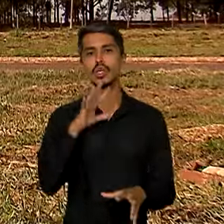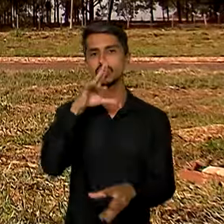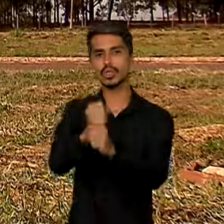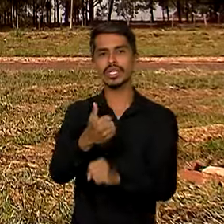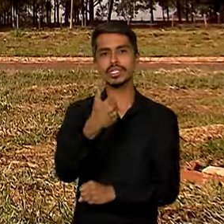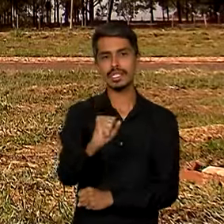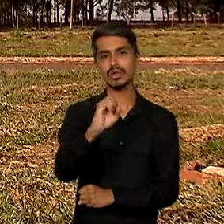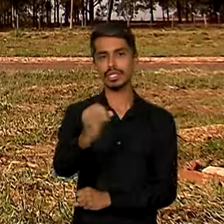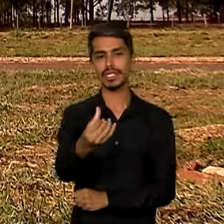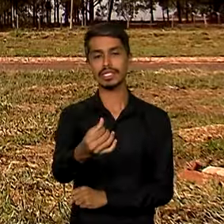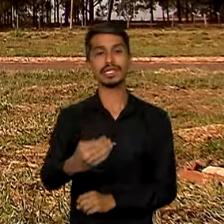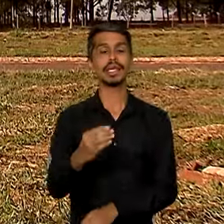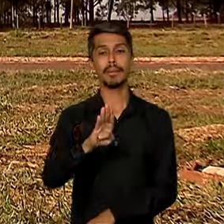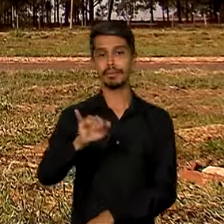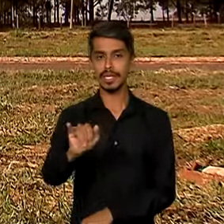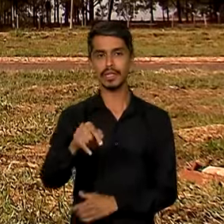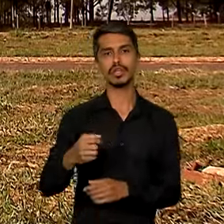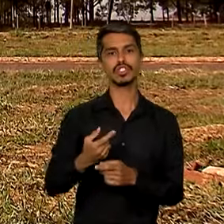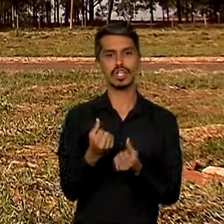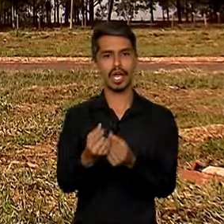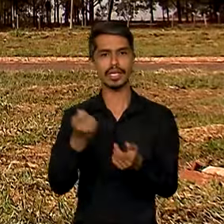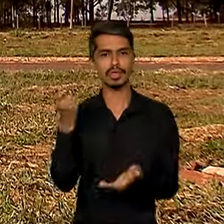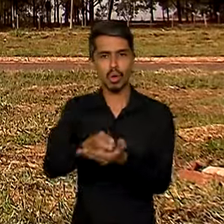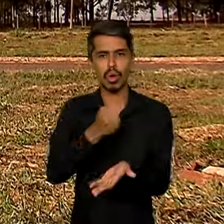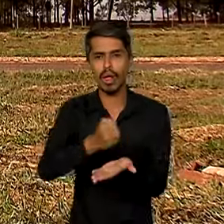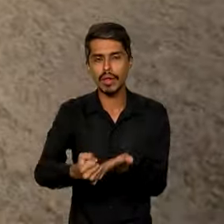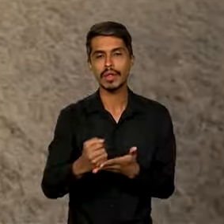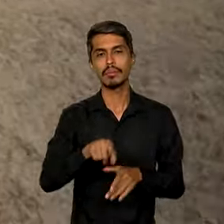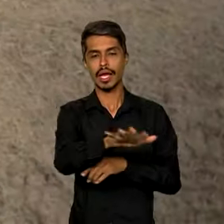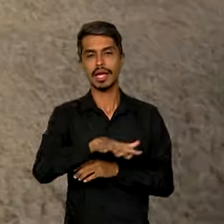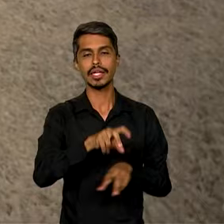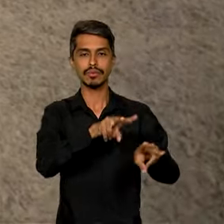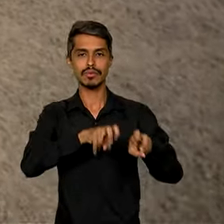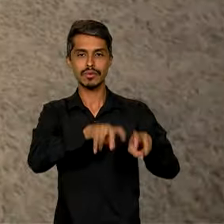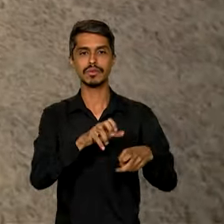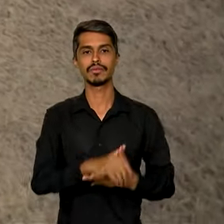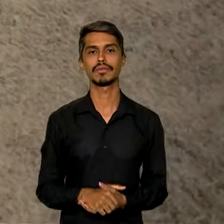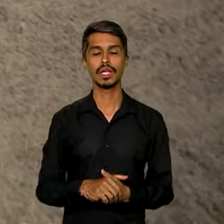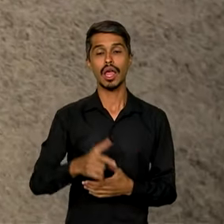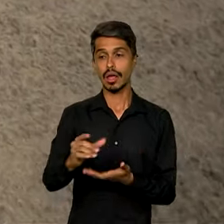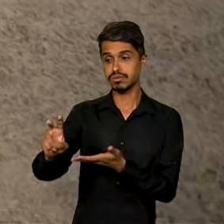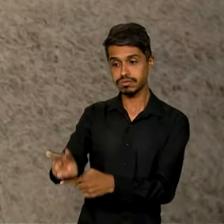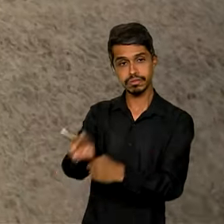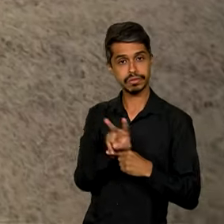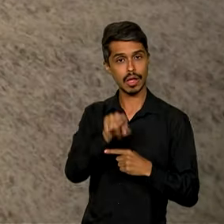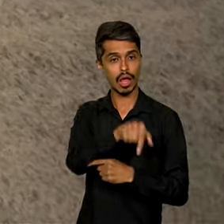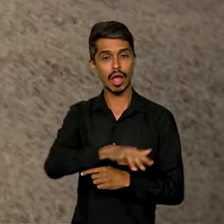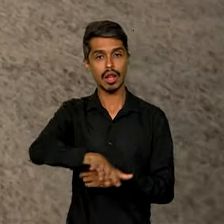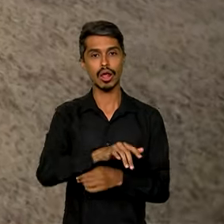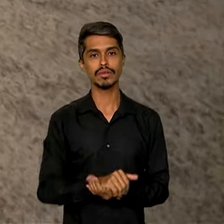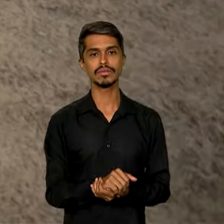de 186 bilhões de reais contratados para o setor agrícola. A maior parte dos empréstimos foi para as